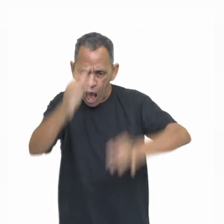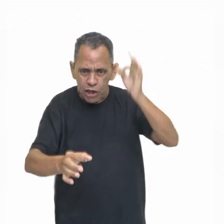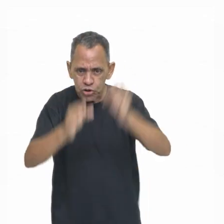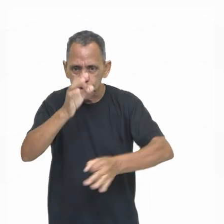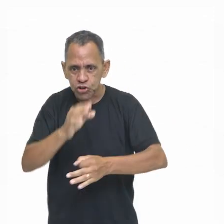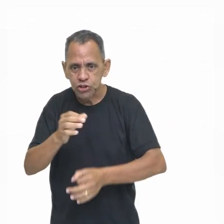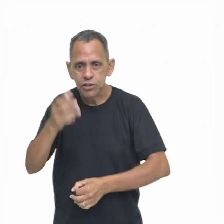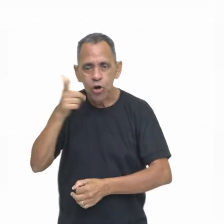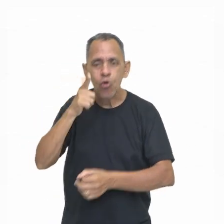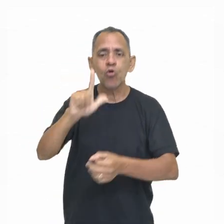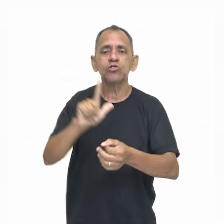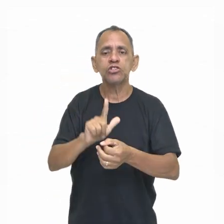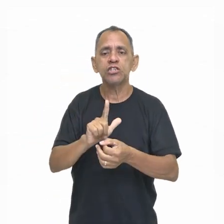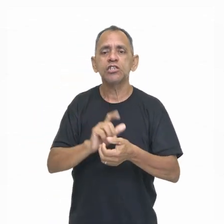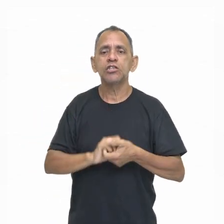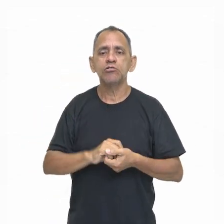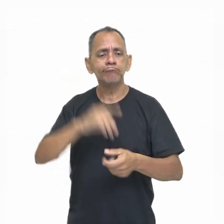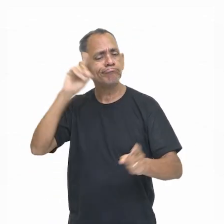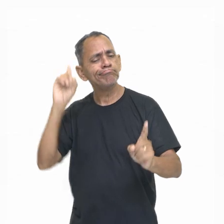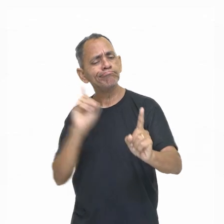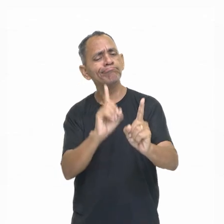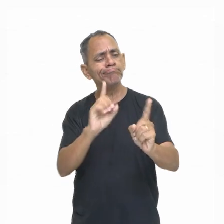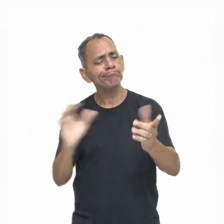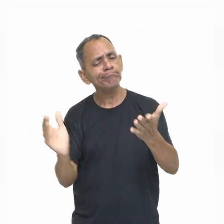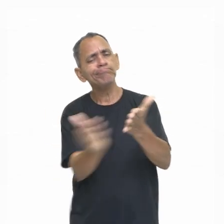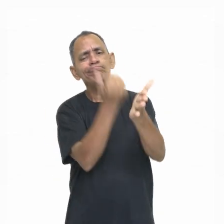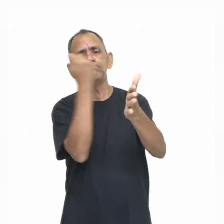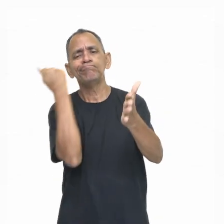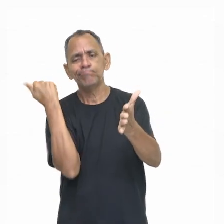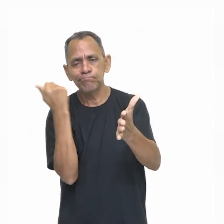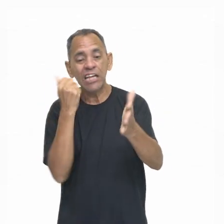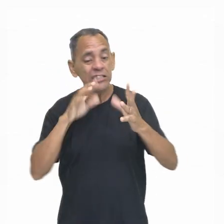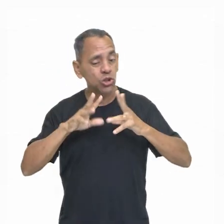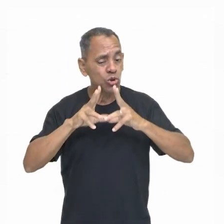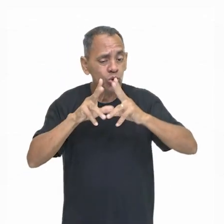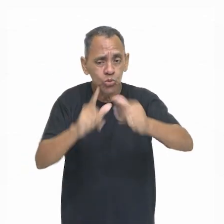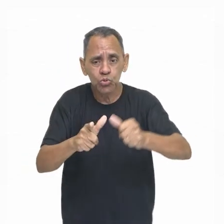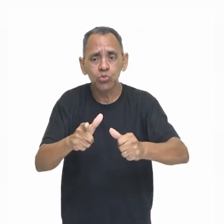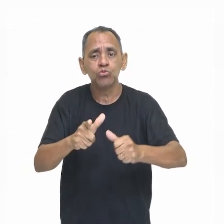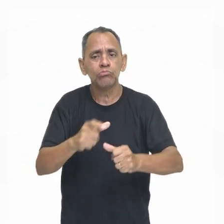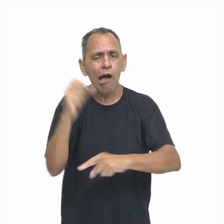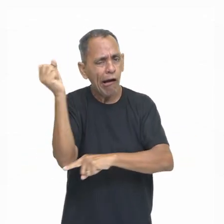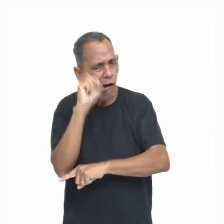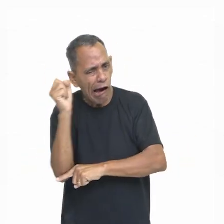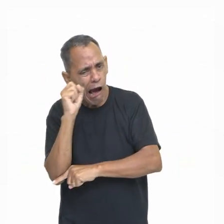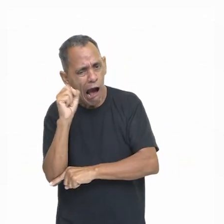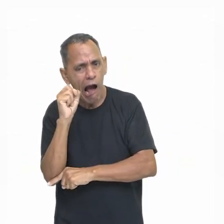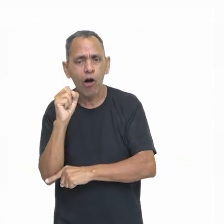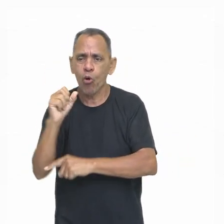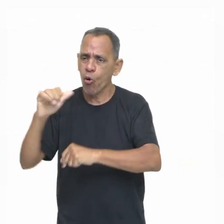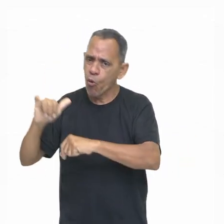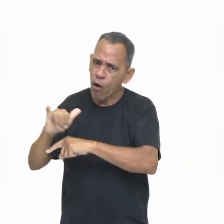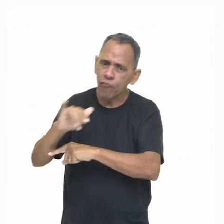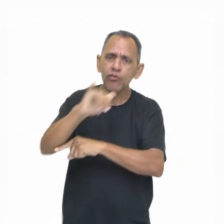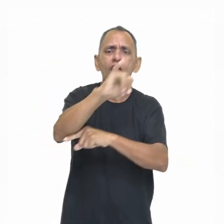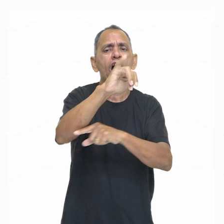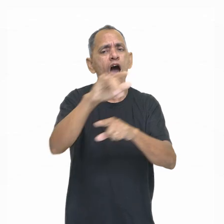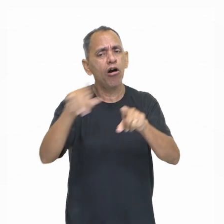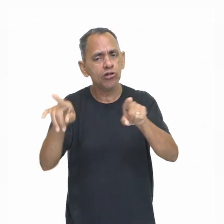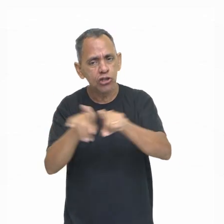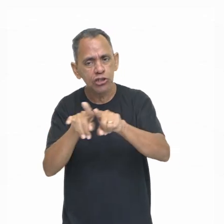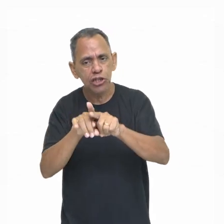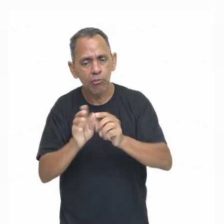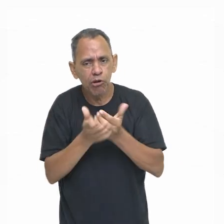pessoa, e os seus bens ficaram à disponibilização, ao dispor da justiça. Então a justiça vai, né, confisca, ou seja,